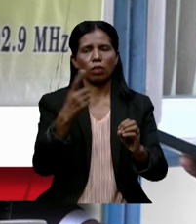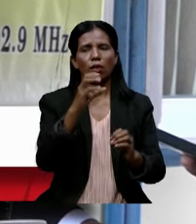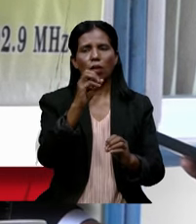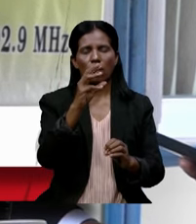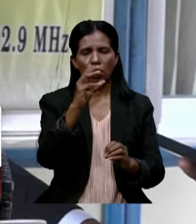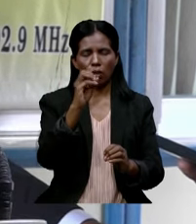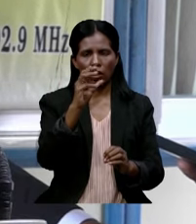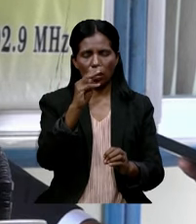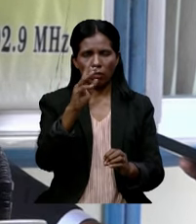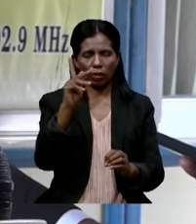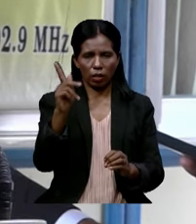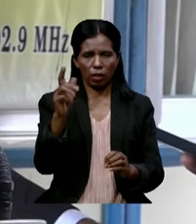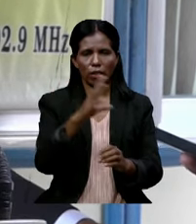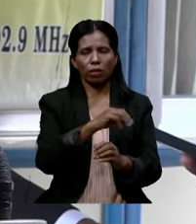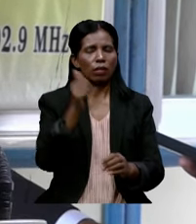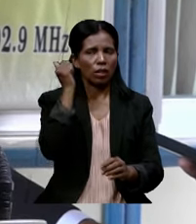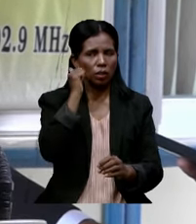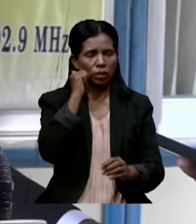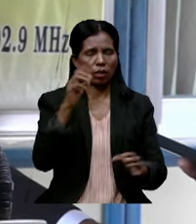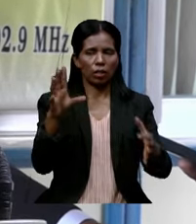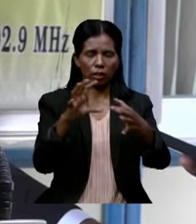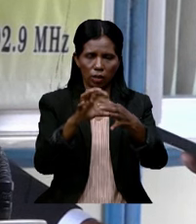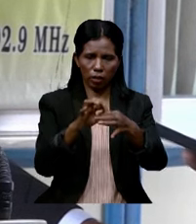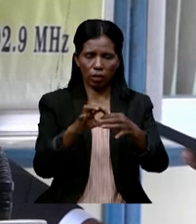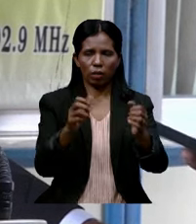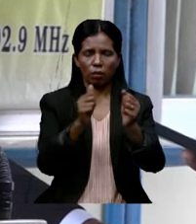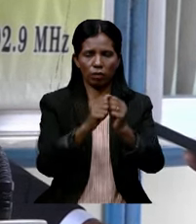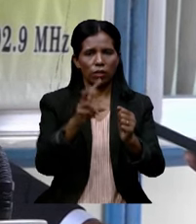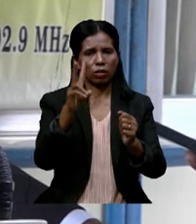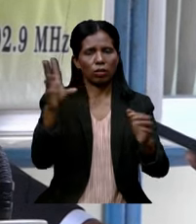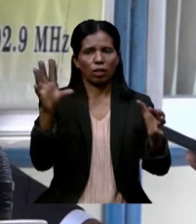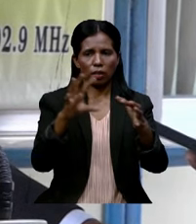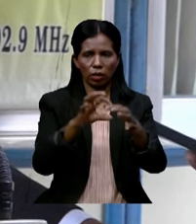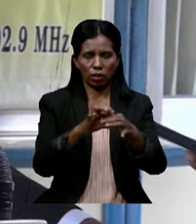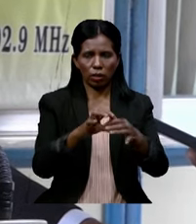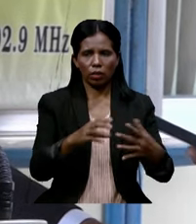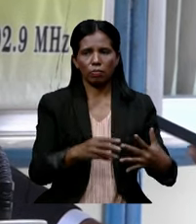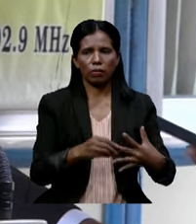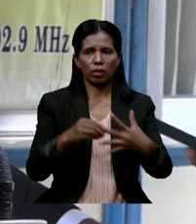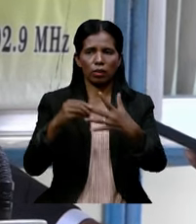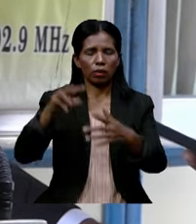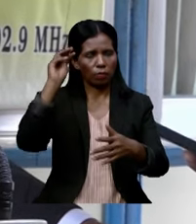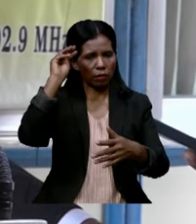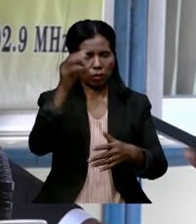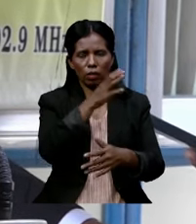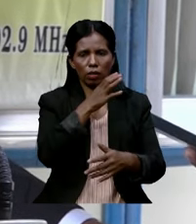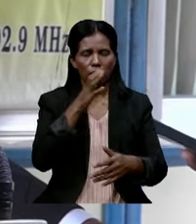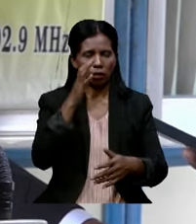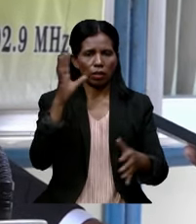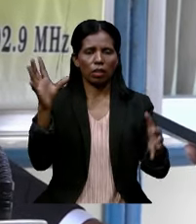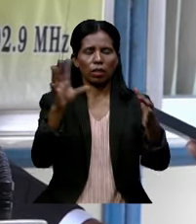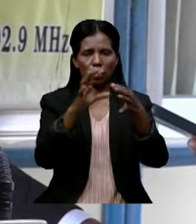mons ia ASEAN e ligação ba malu, ruane e ligação ba malu, mas liu e Ministério da Agricultura ligado liu